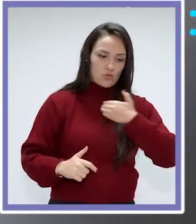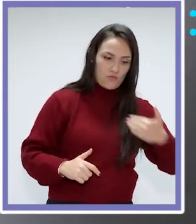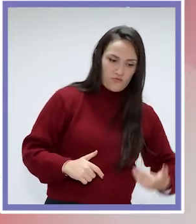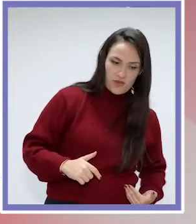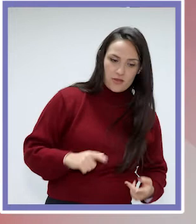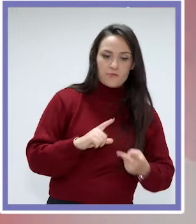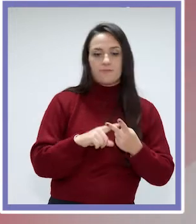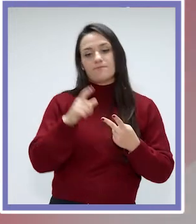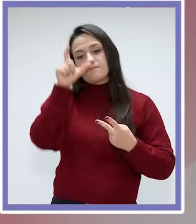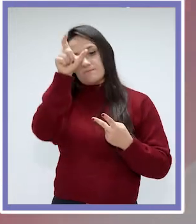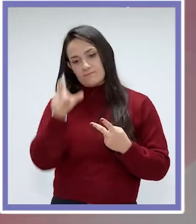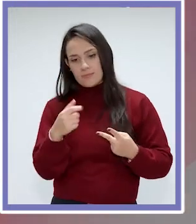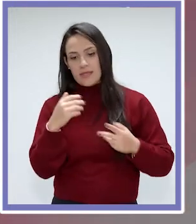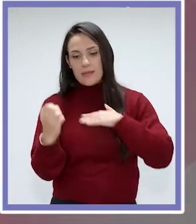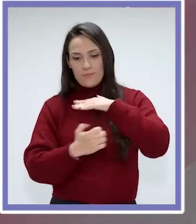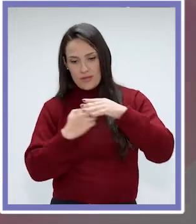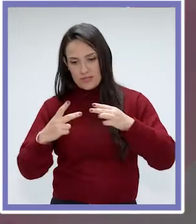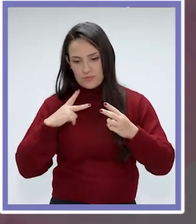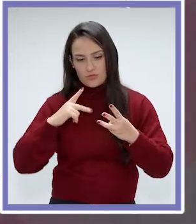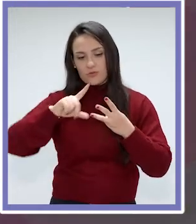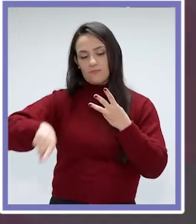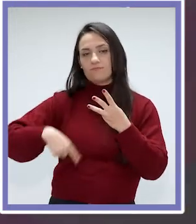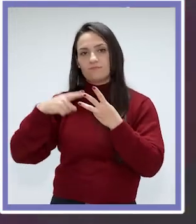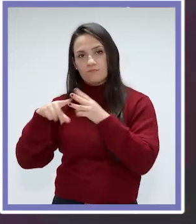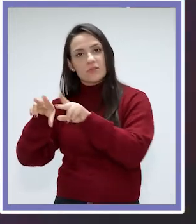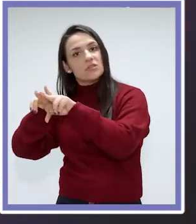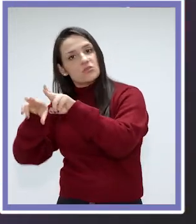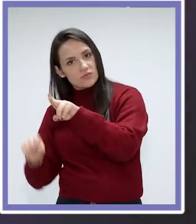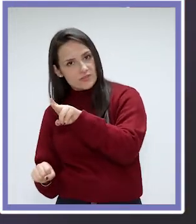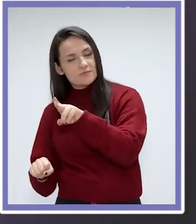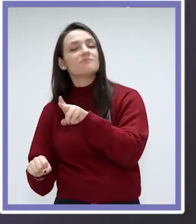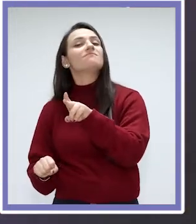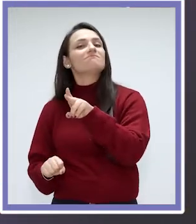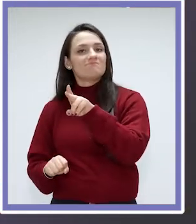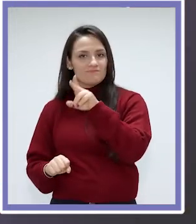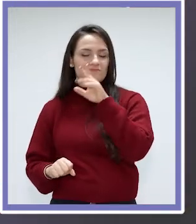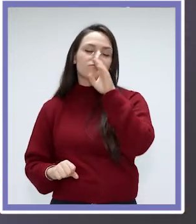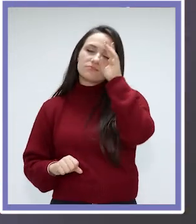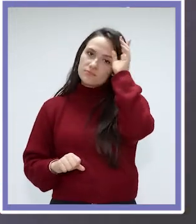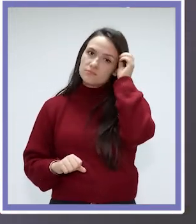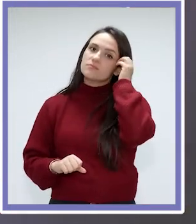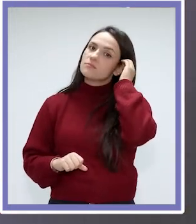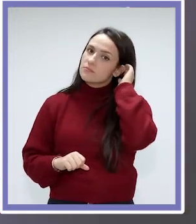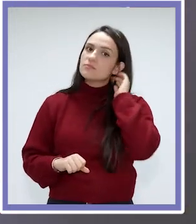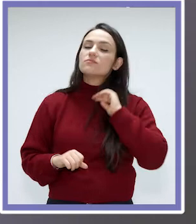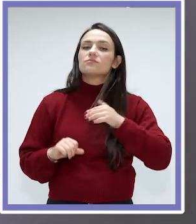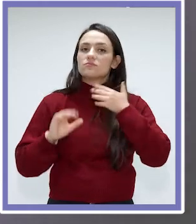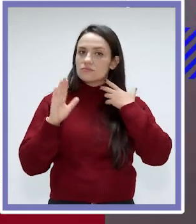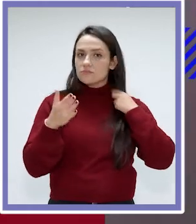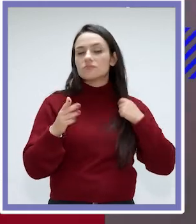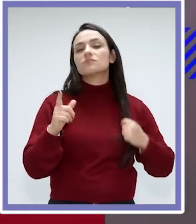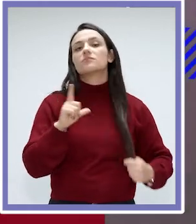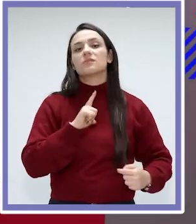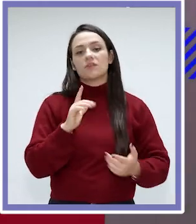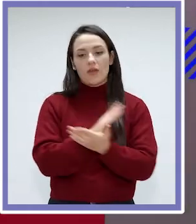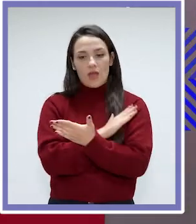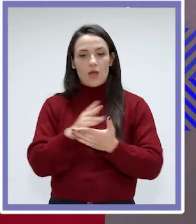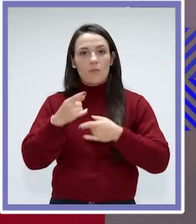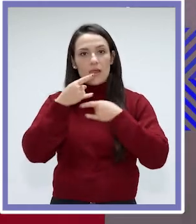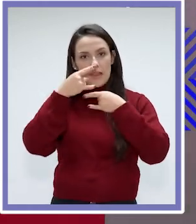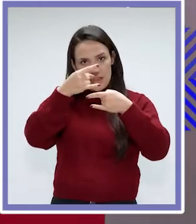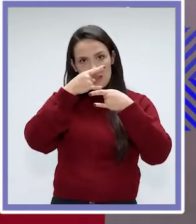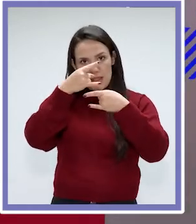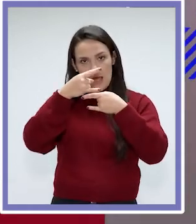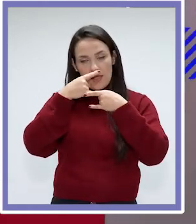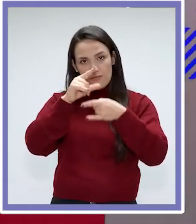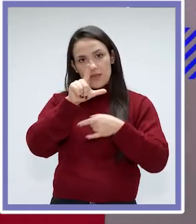setor empresarial e com o setor da universidade. Então, nós tivemos já algumas lives